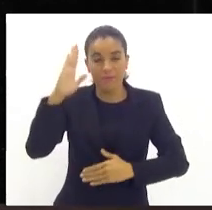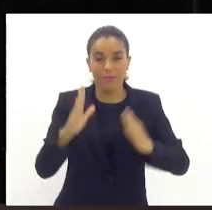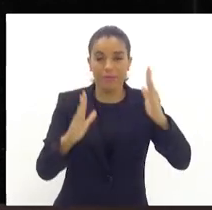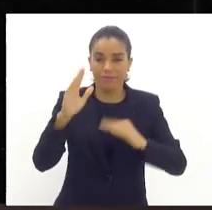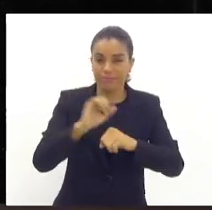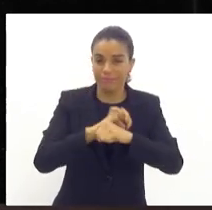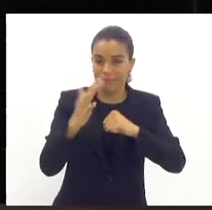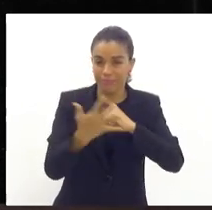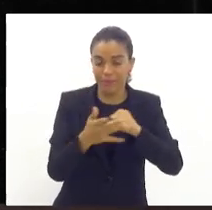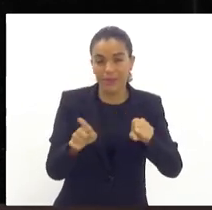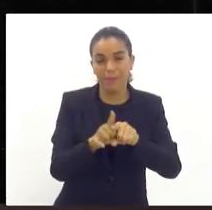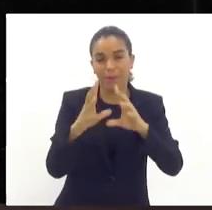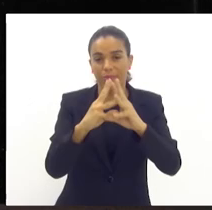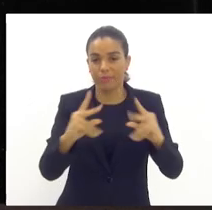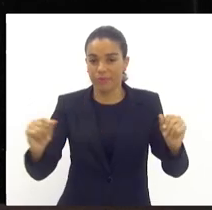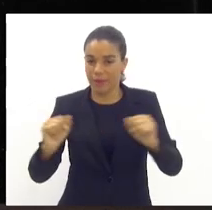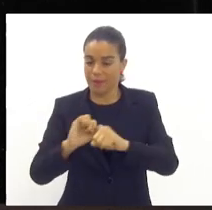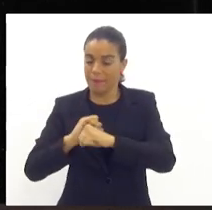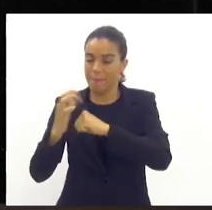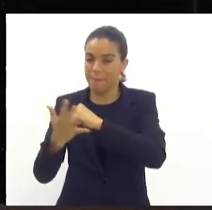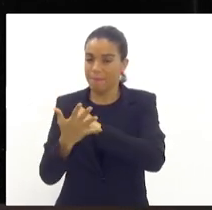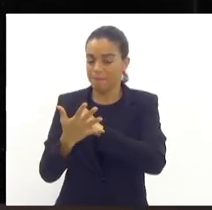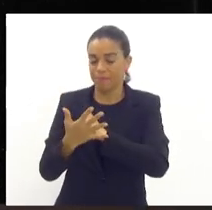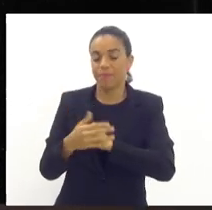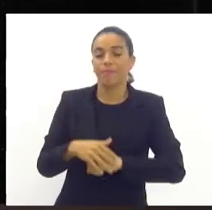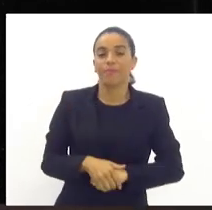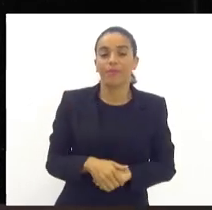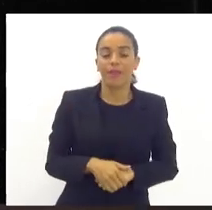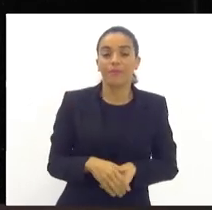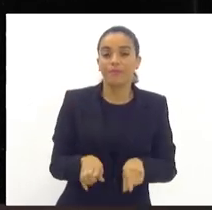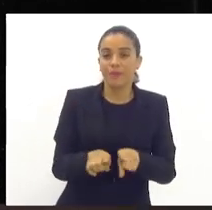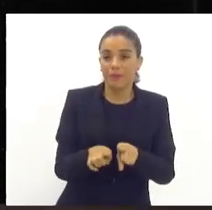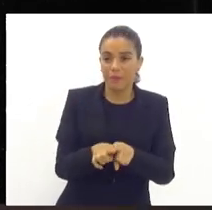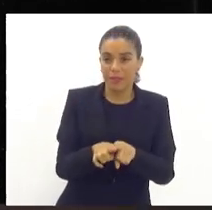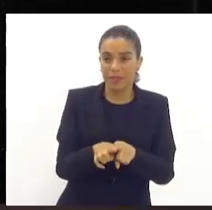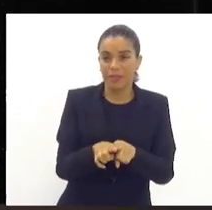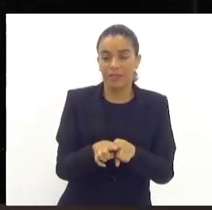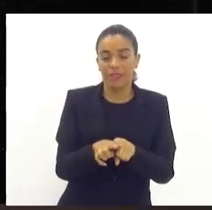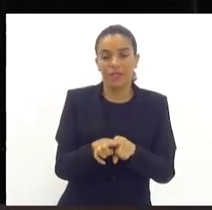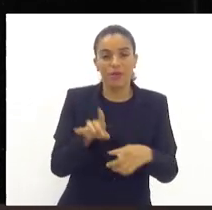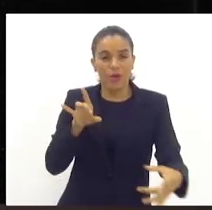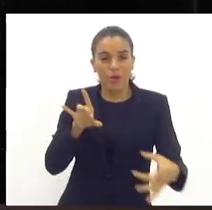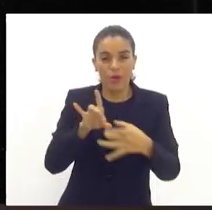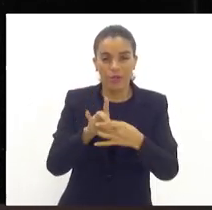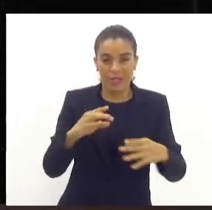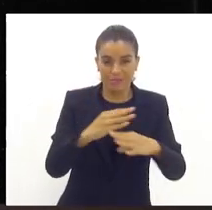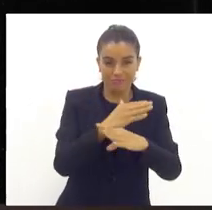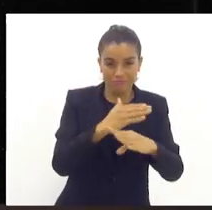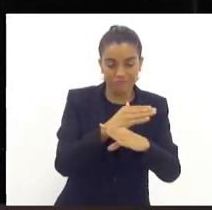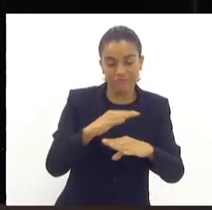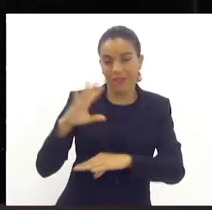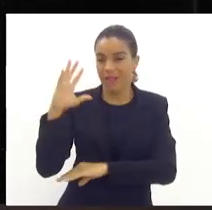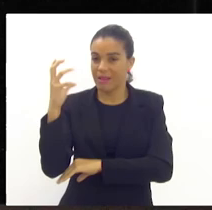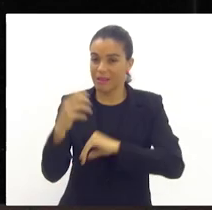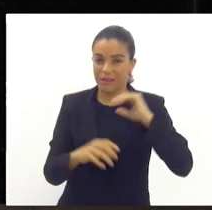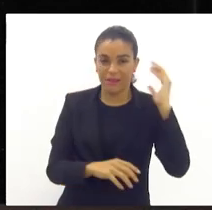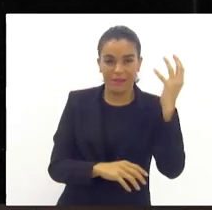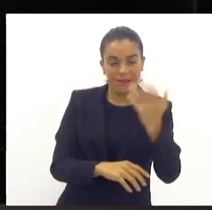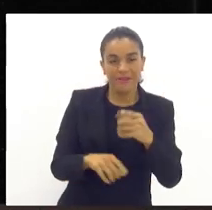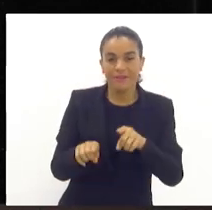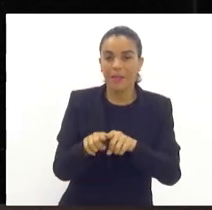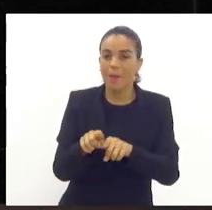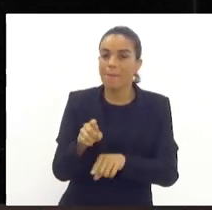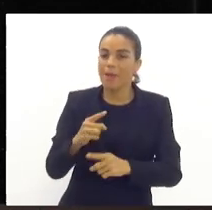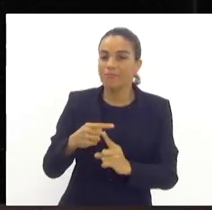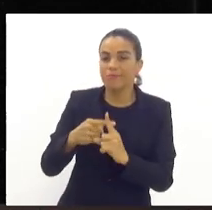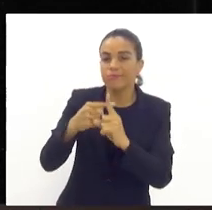e pós-pandêmico depois da Covid-19. Reconectar a cidade e seus moradores com a natureza e seus